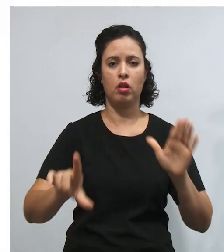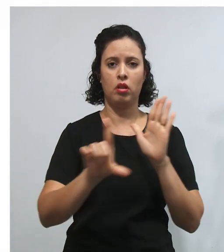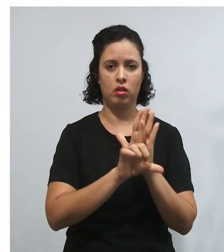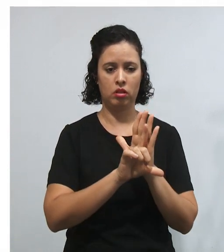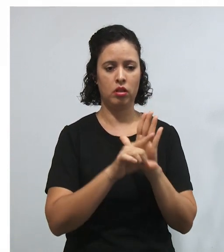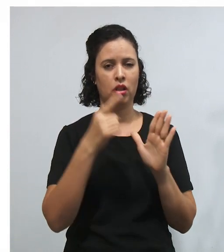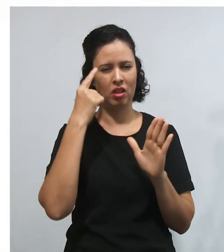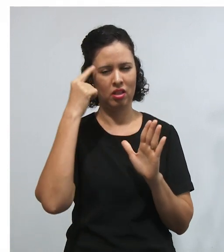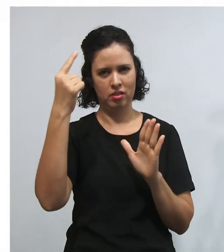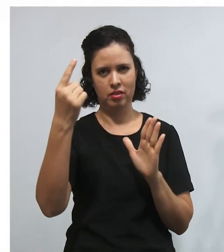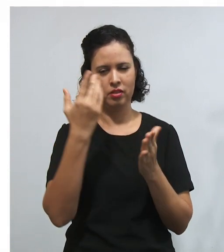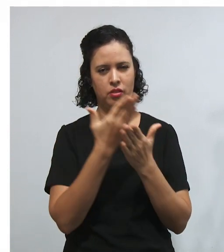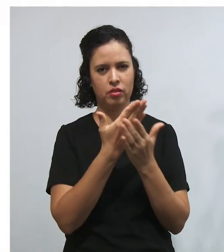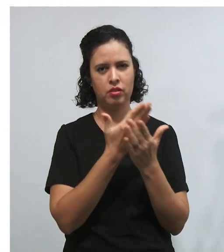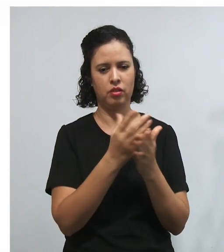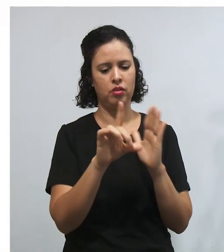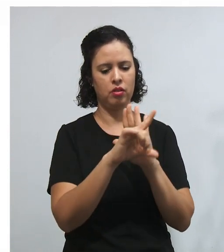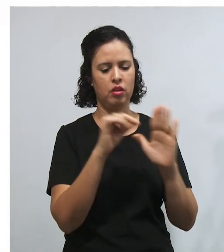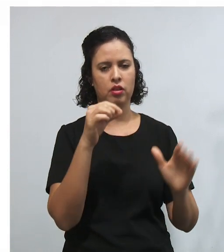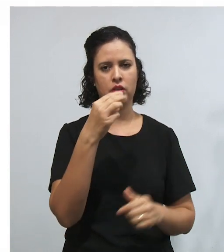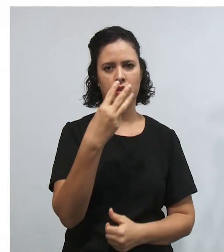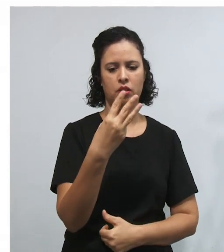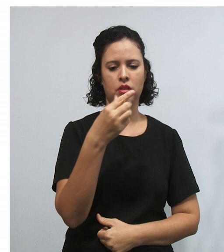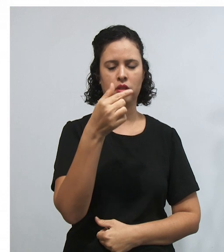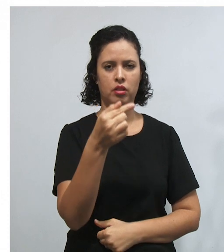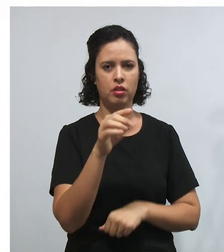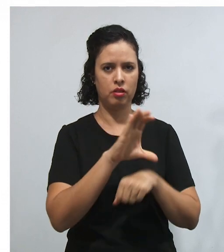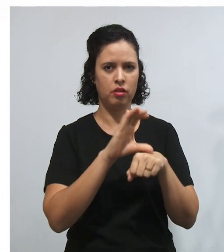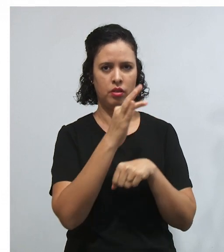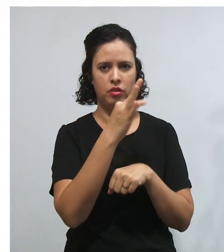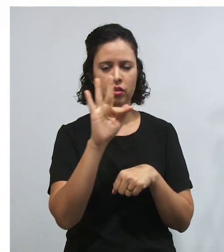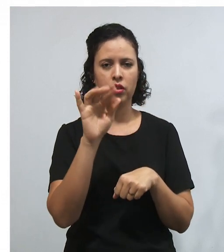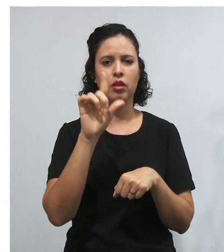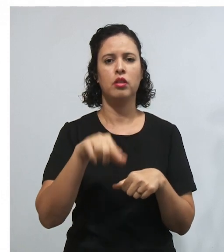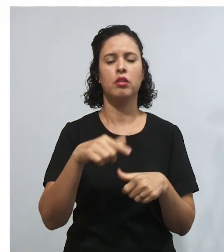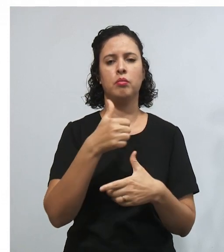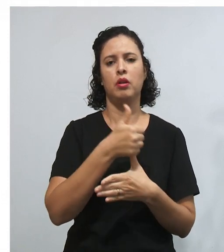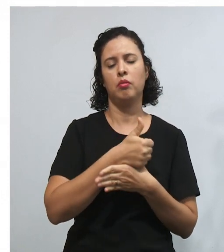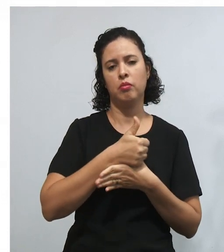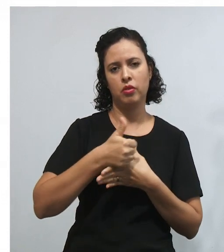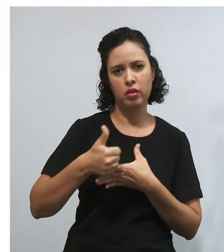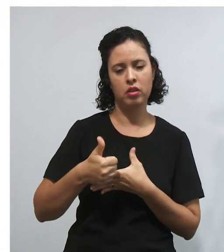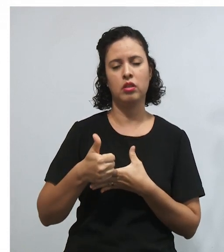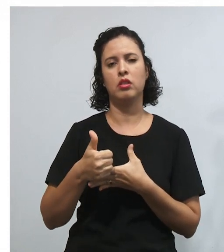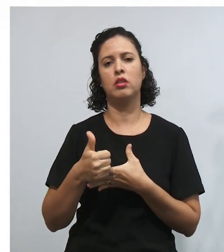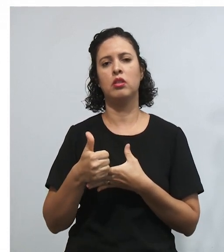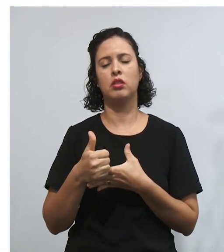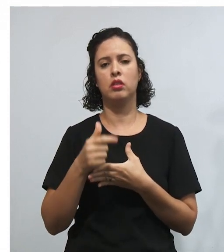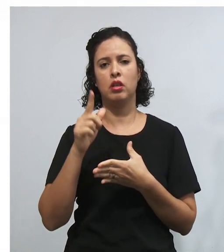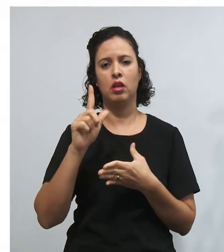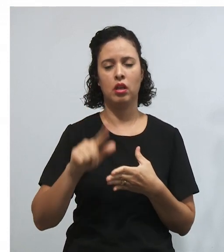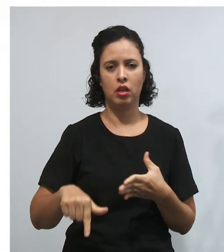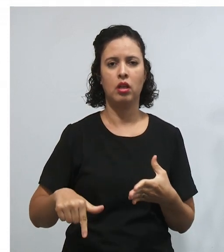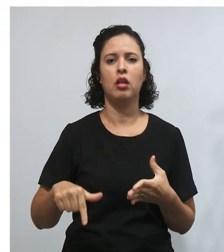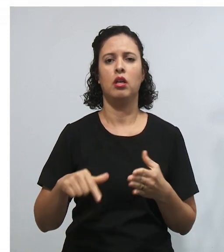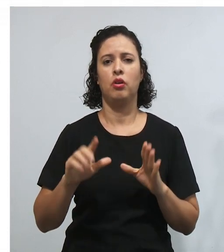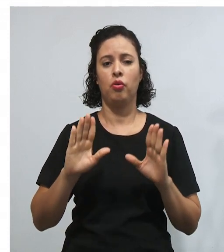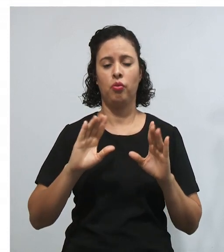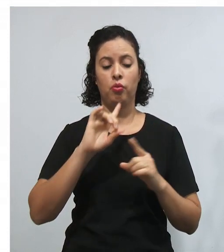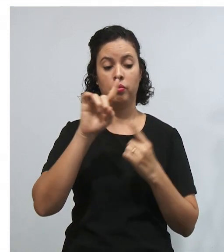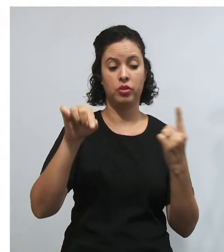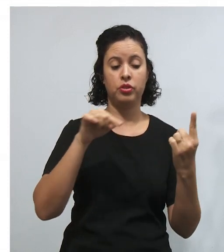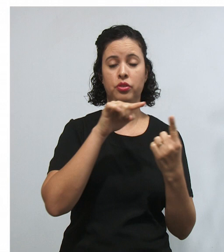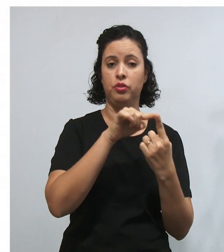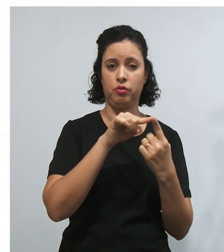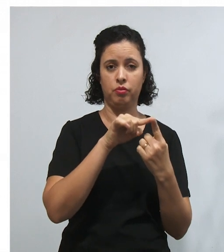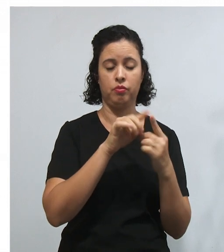artigo 37 da nossa Constituição Federal, a moralidade, a finalidade pública, que não está no 37,